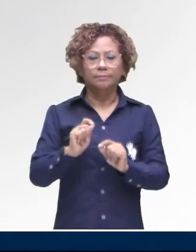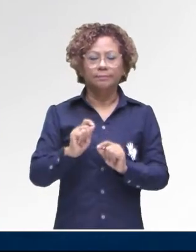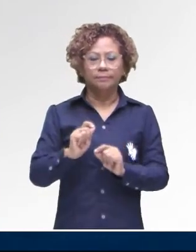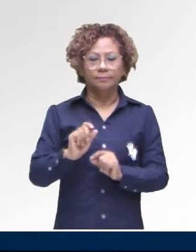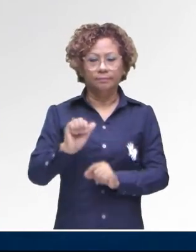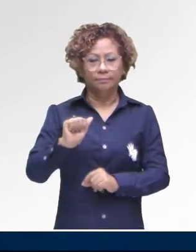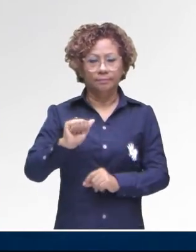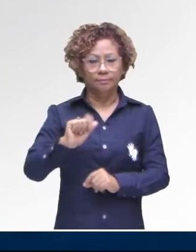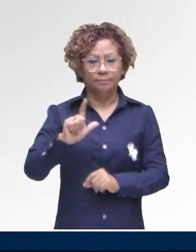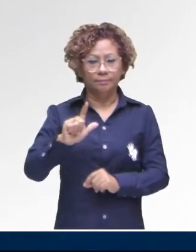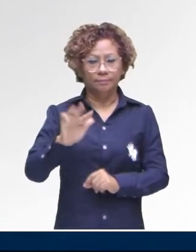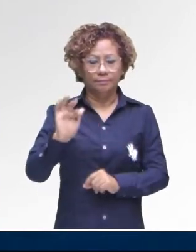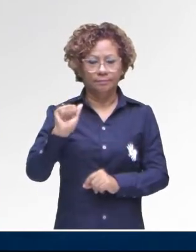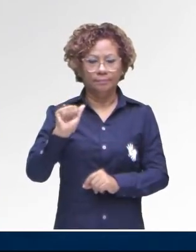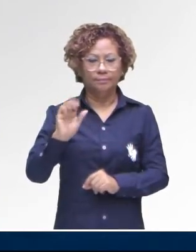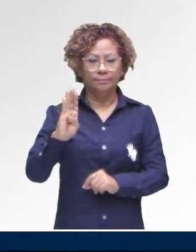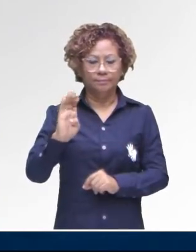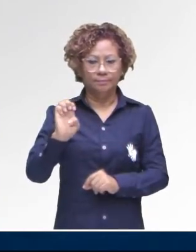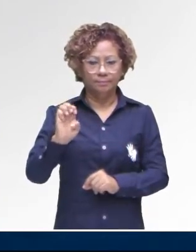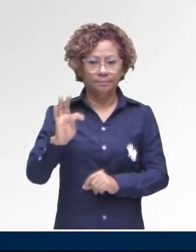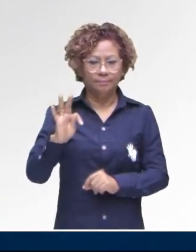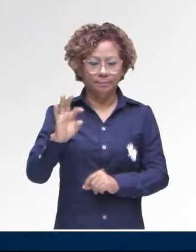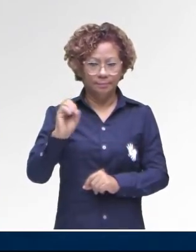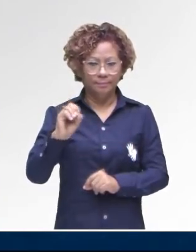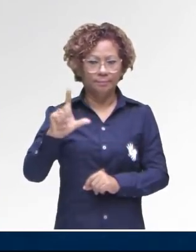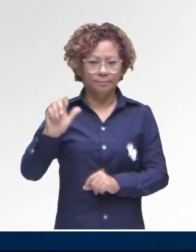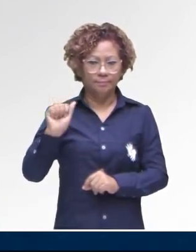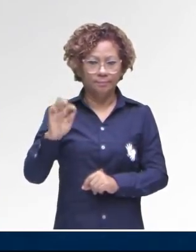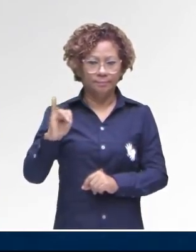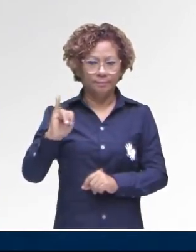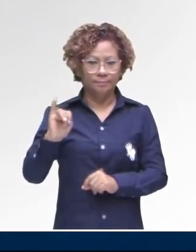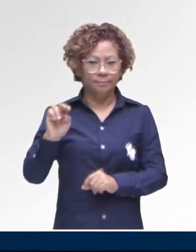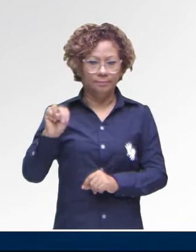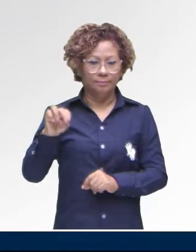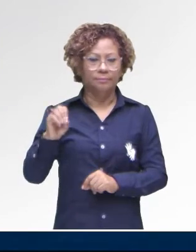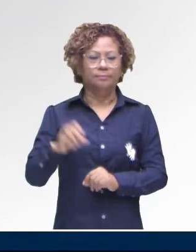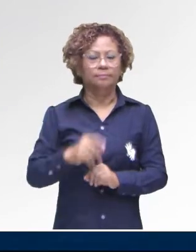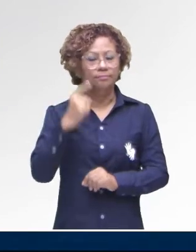vemos aqui comigo. Ó. Vamos colocar um ponto. Olha só.